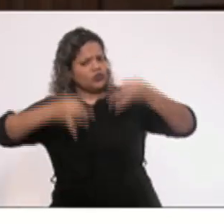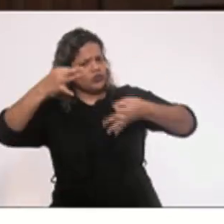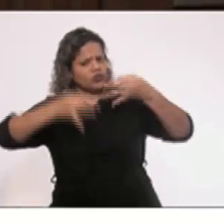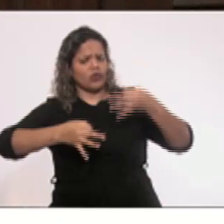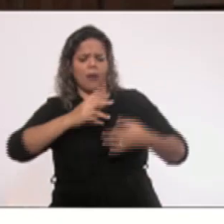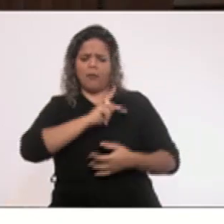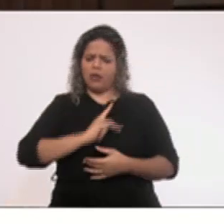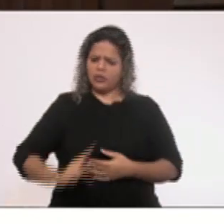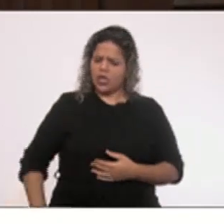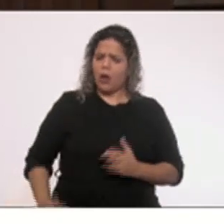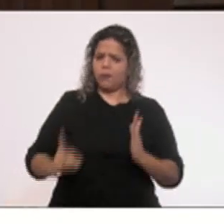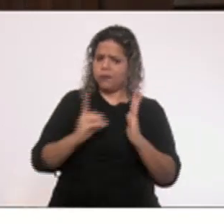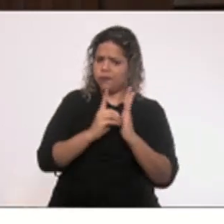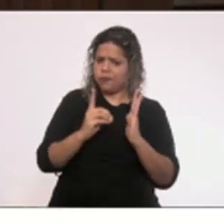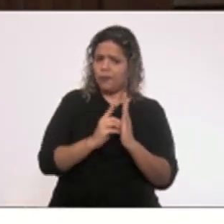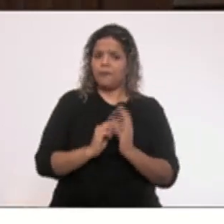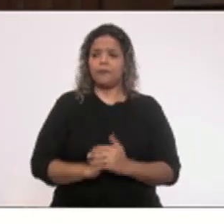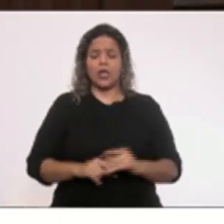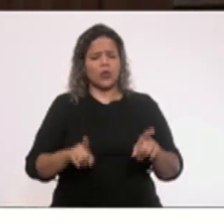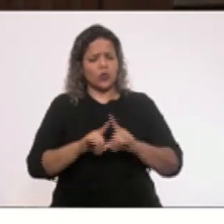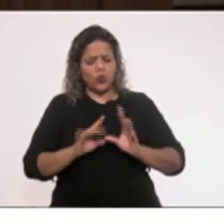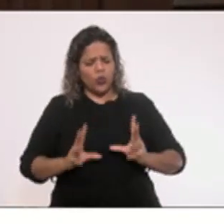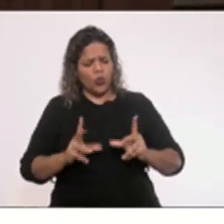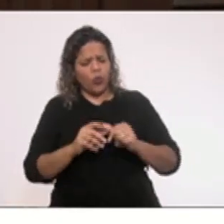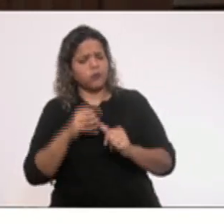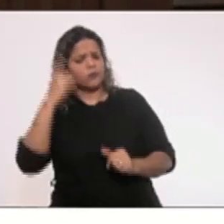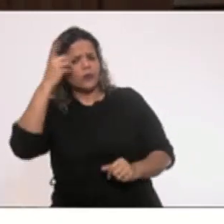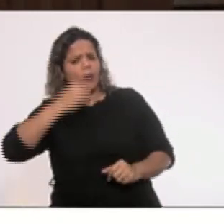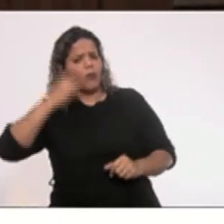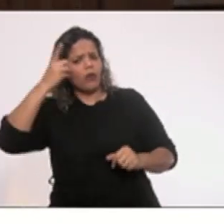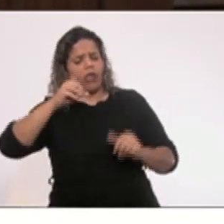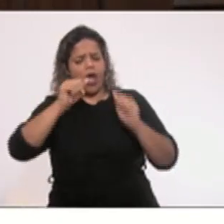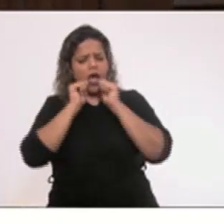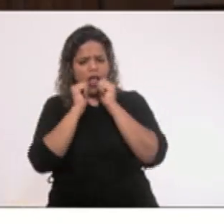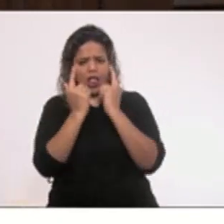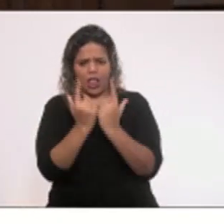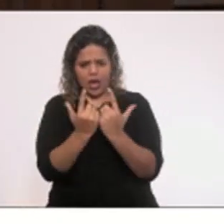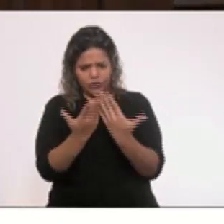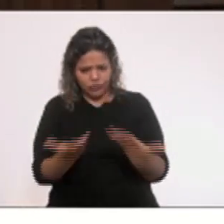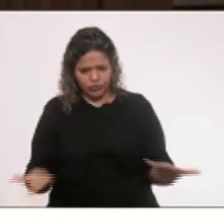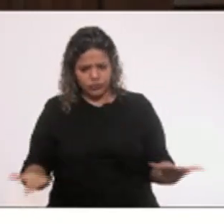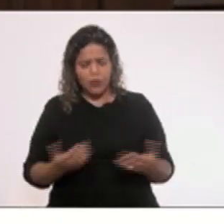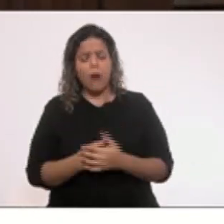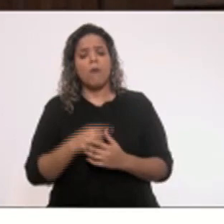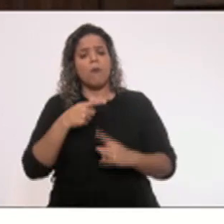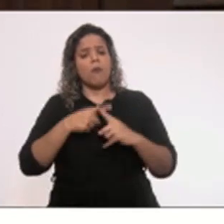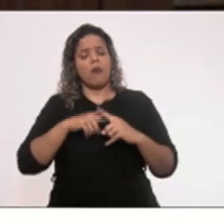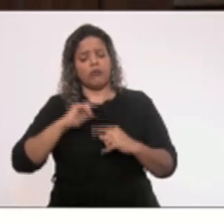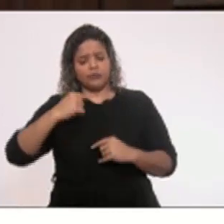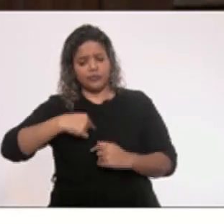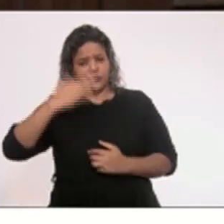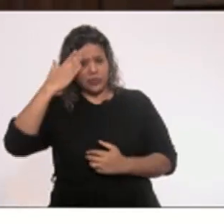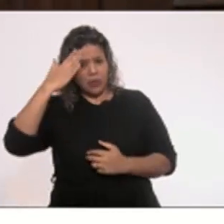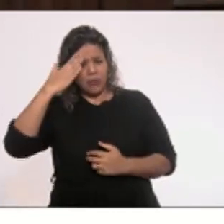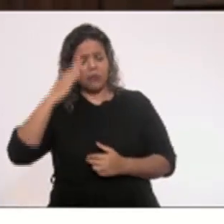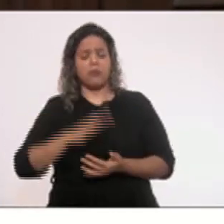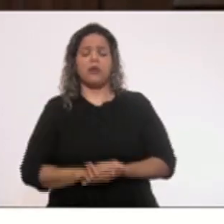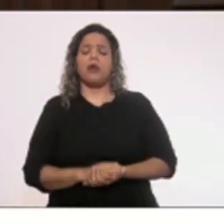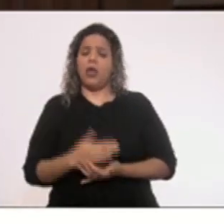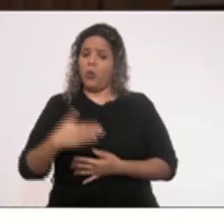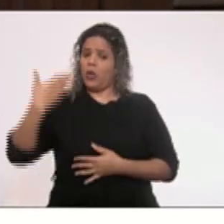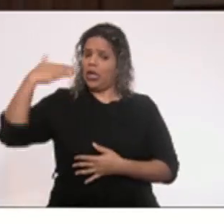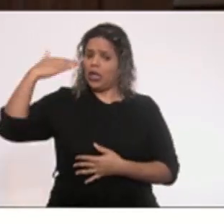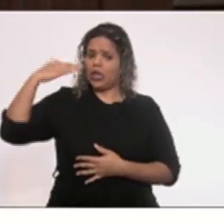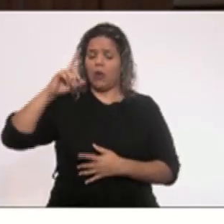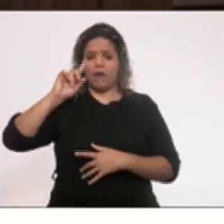ao presidente do ETRAN e a todos os deputados e deputadas dessa casa. Porque nós sabemos e entendemos que,